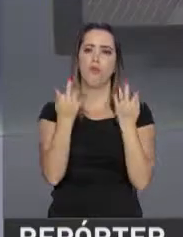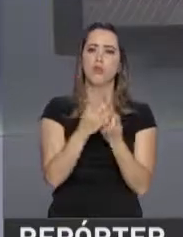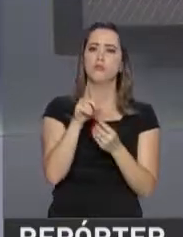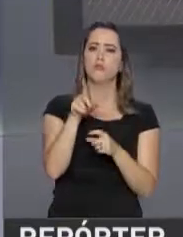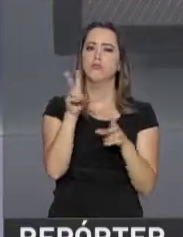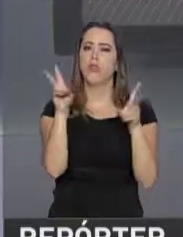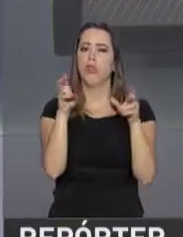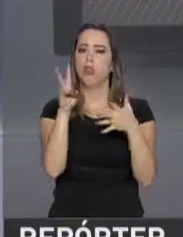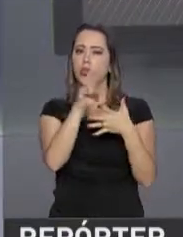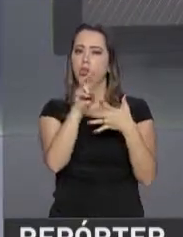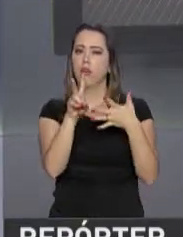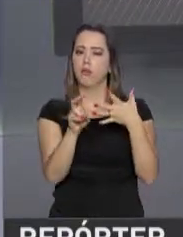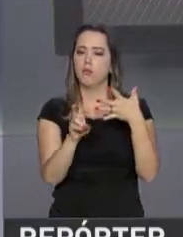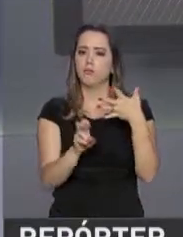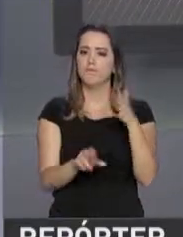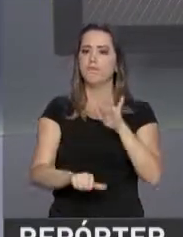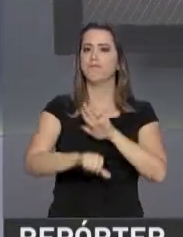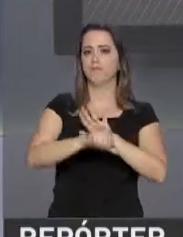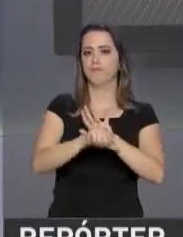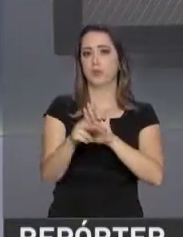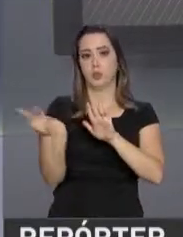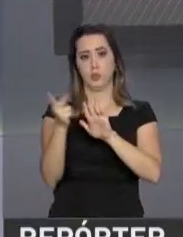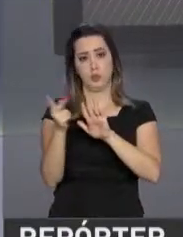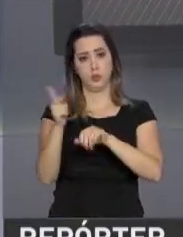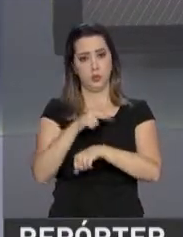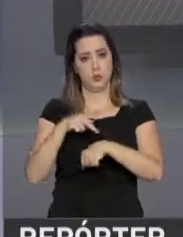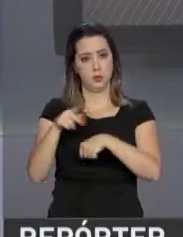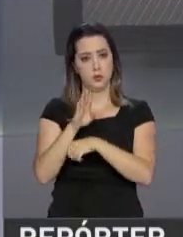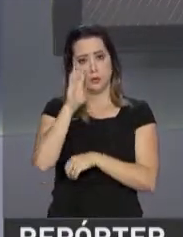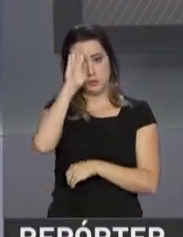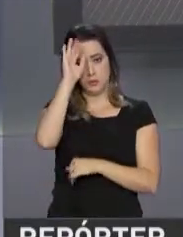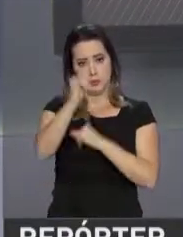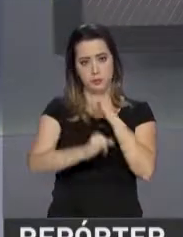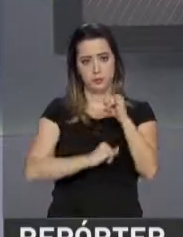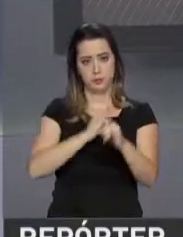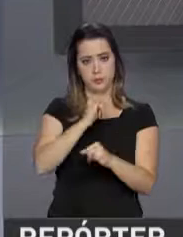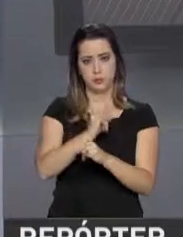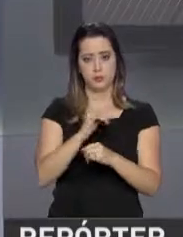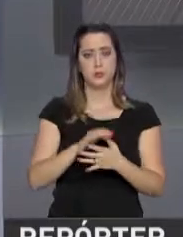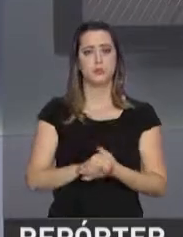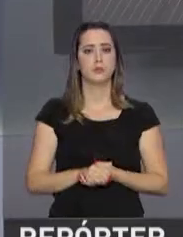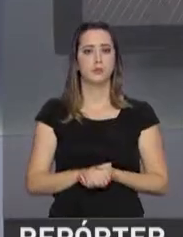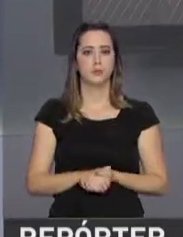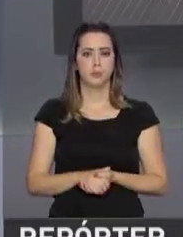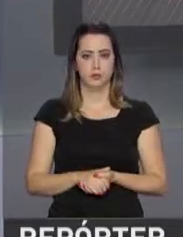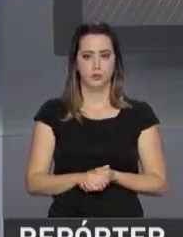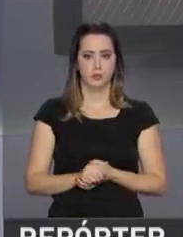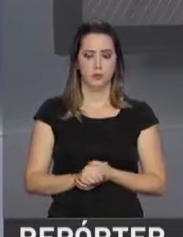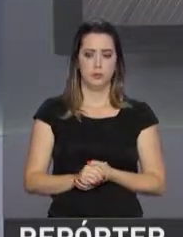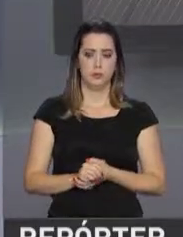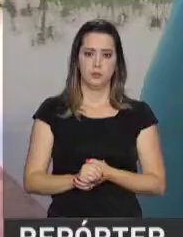O fórum vai abordar crimes que envolvem as duas nações, principalmente aqueles cometidos pela internet.